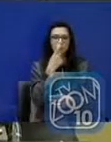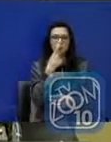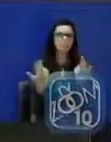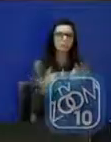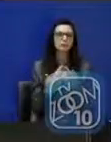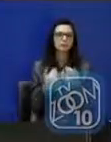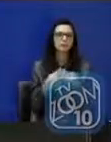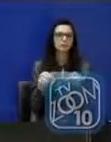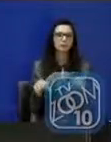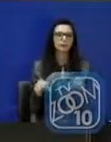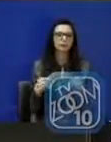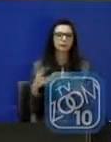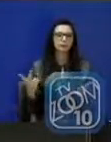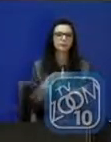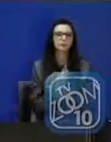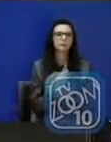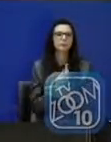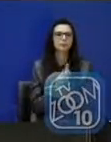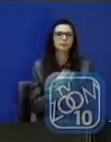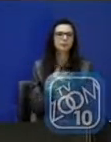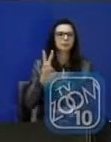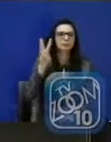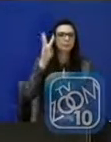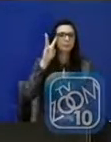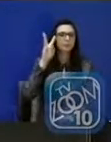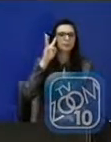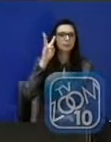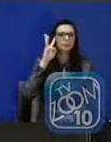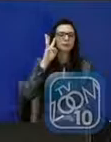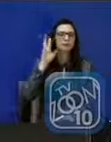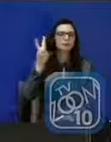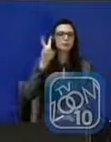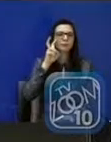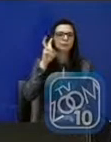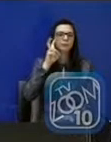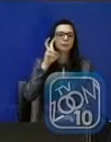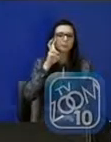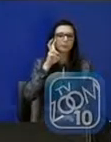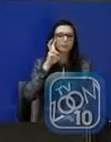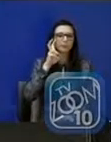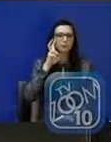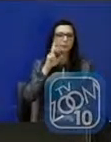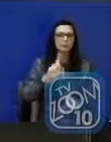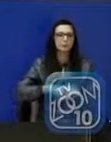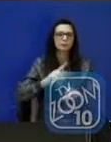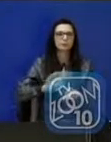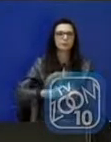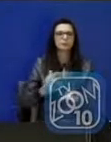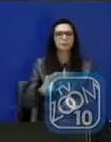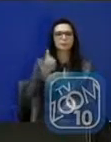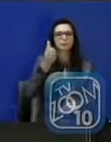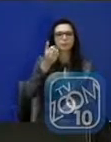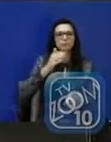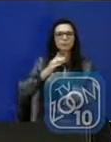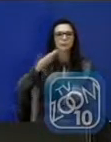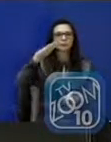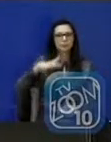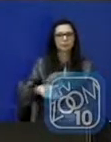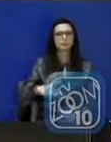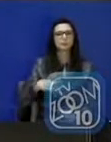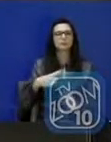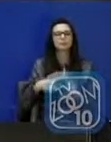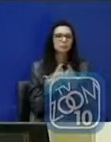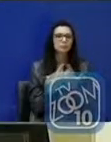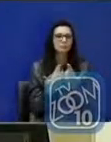Cascão. Direitos Humanos, da Mulher e das Pessoas com Deficiência preside a vereadora Vanderleia Abraça essa